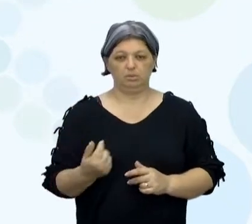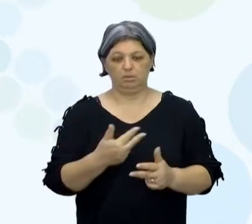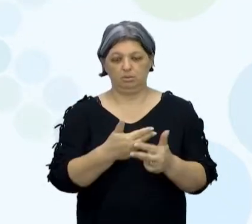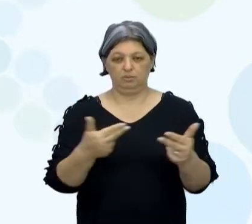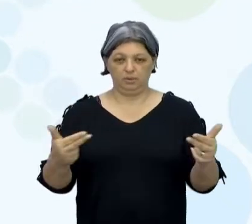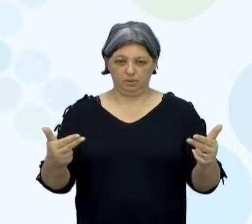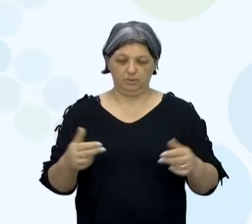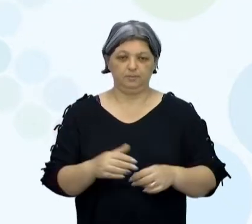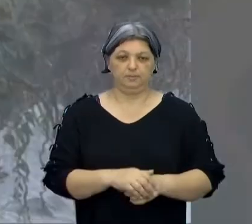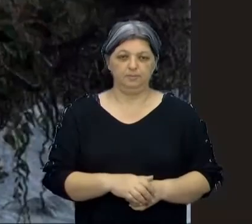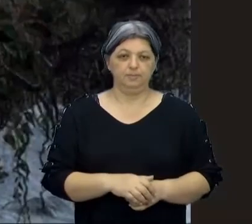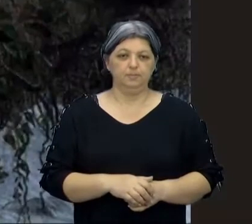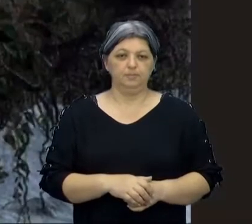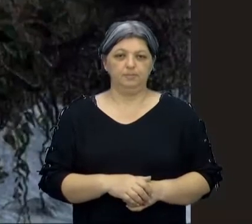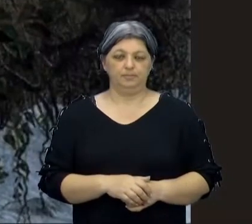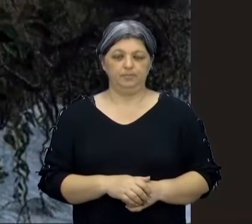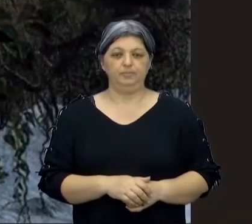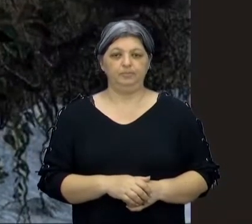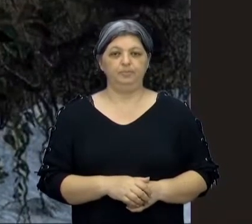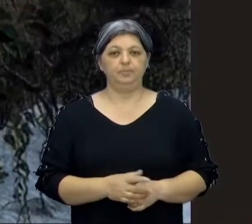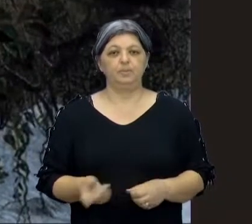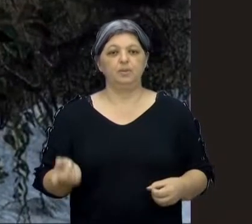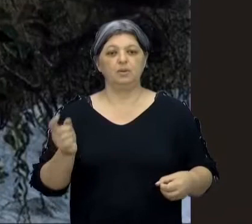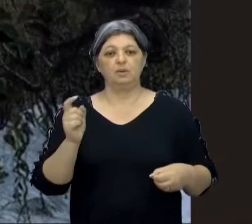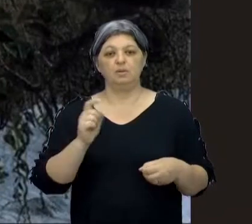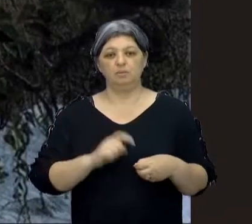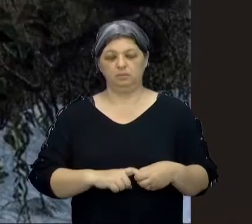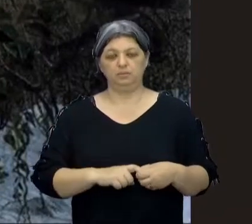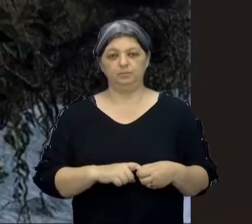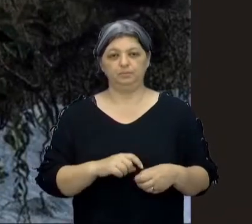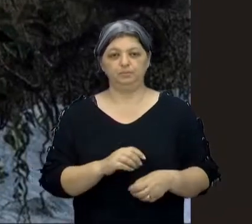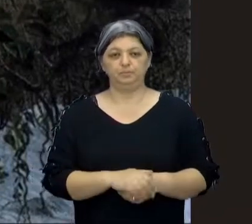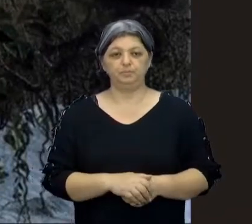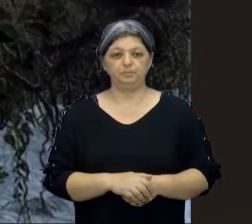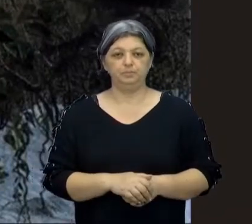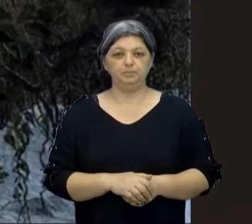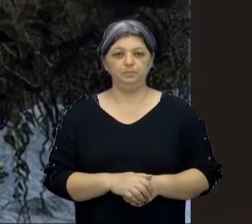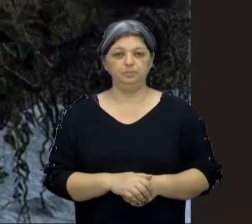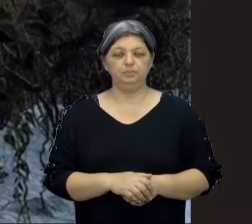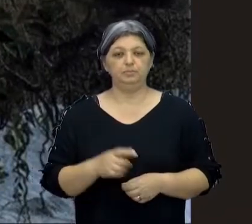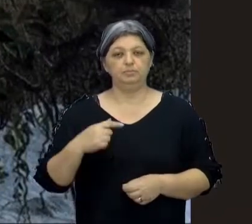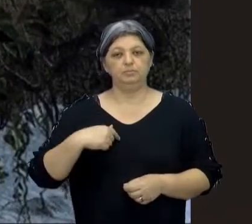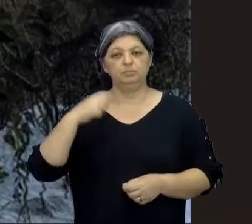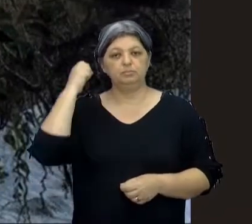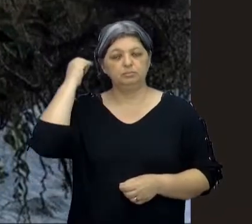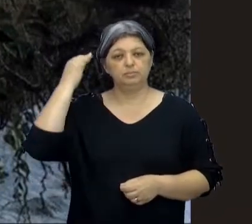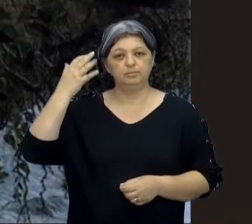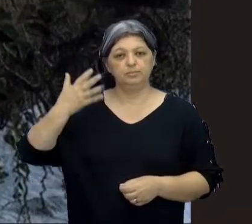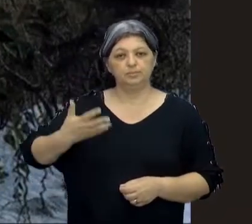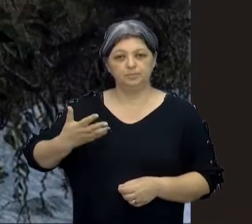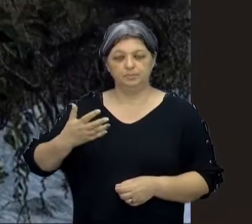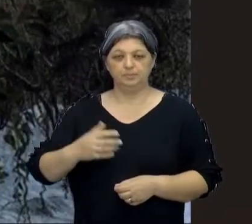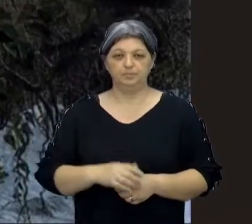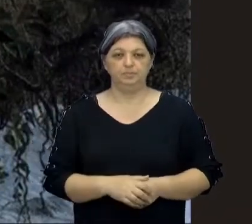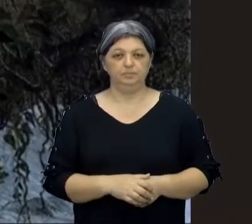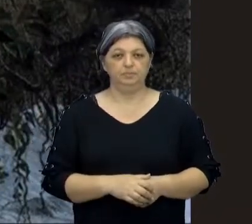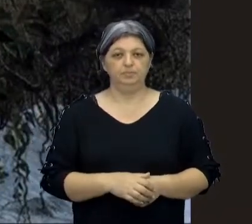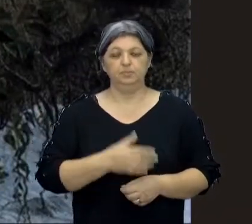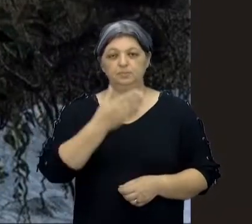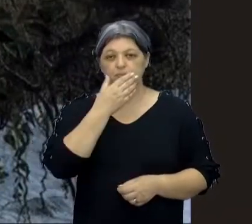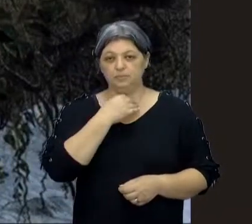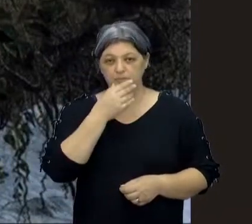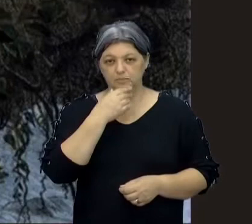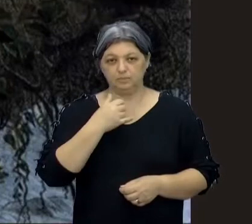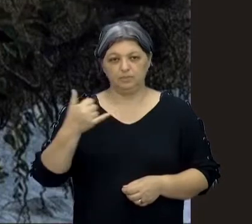pessoal pode voltar em mim um pouquinho vou iniciar e fazendo minha audiodescrição né Eu sou um homem